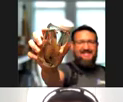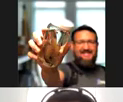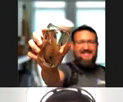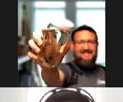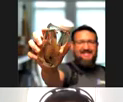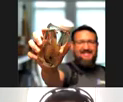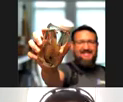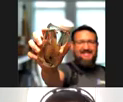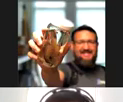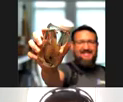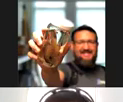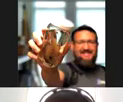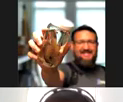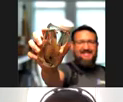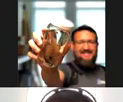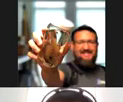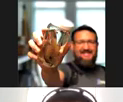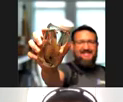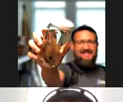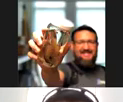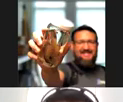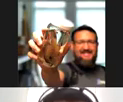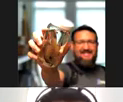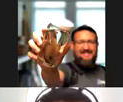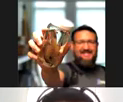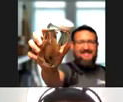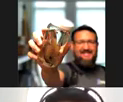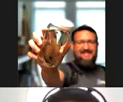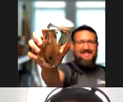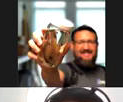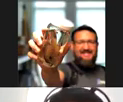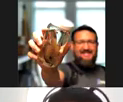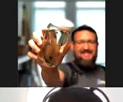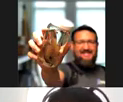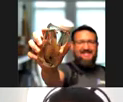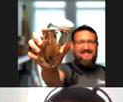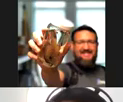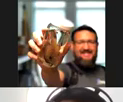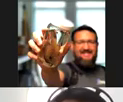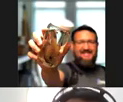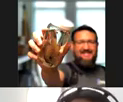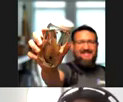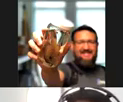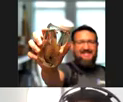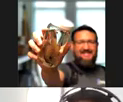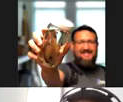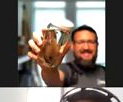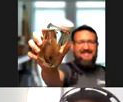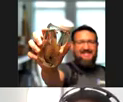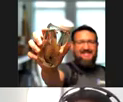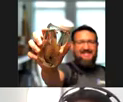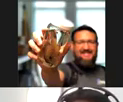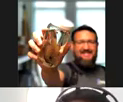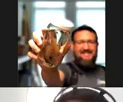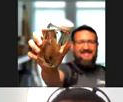discussão do Simberloff e do Diamond, que talvez vocês conhecem, que seja uma das tretas mais famosas da ecologia, né? E aí teve essa popularização